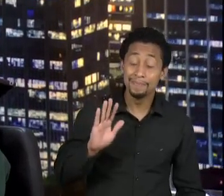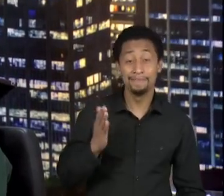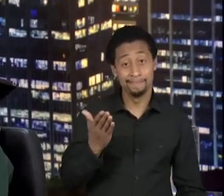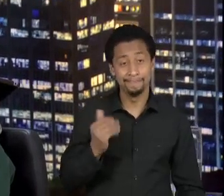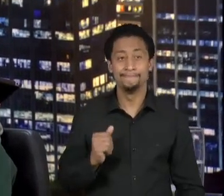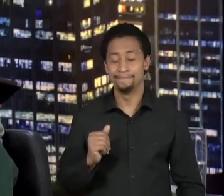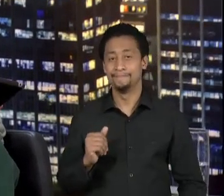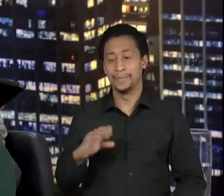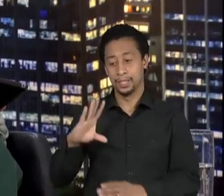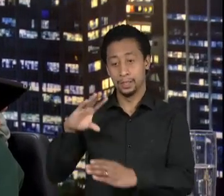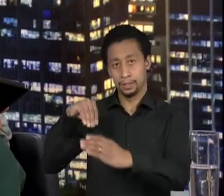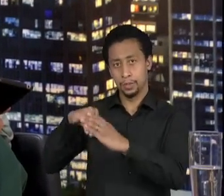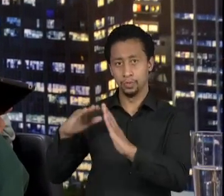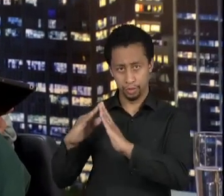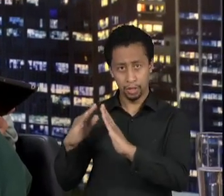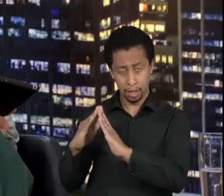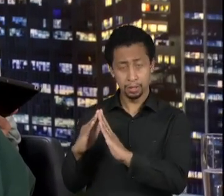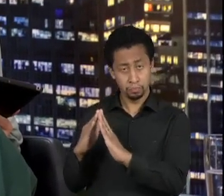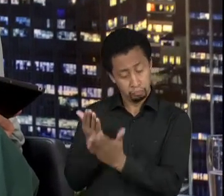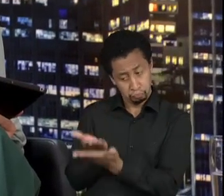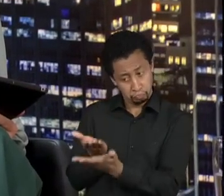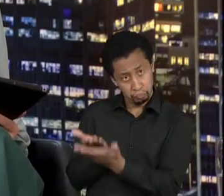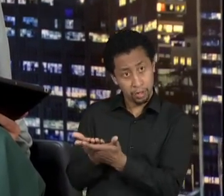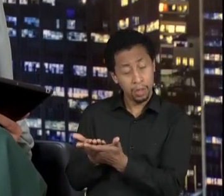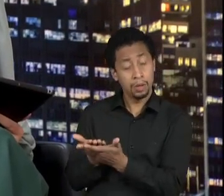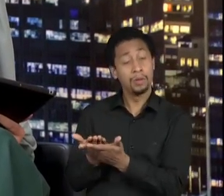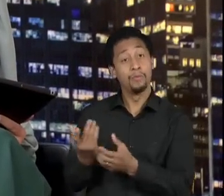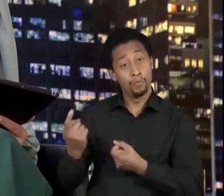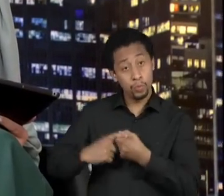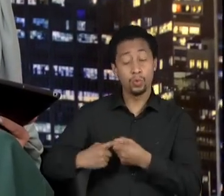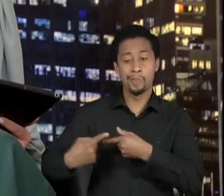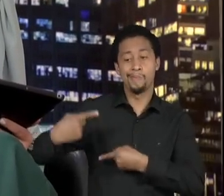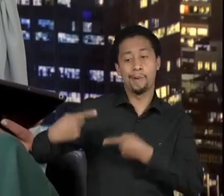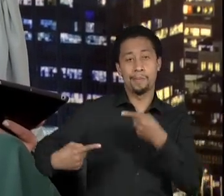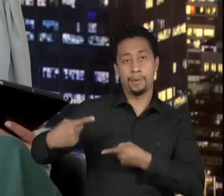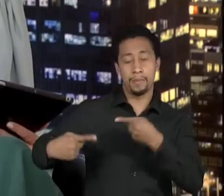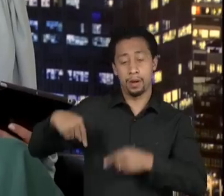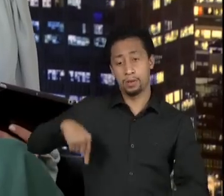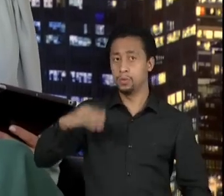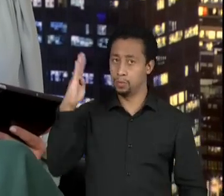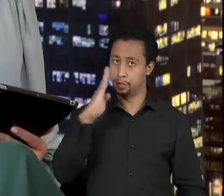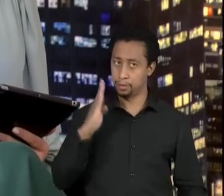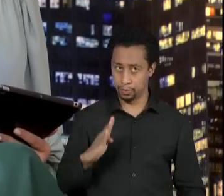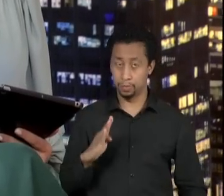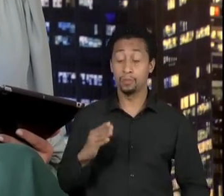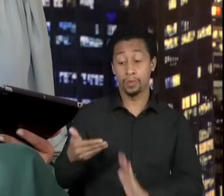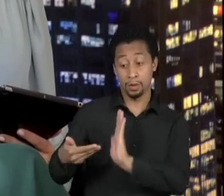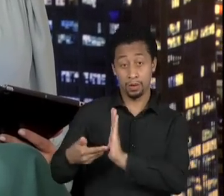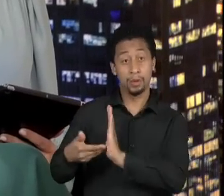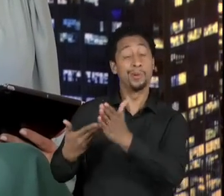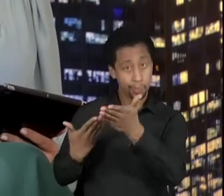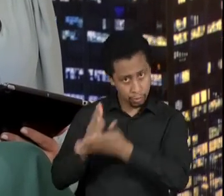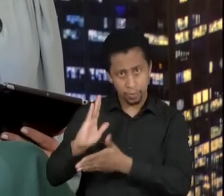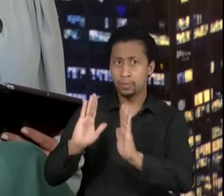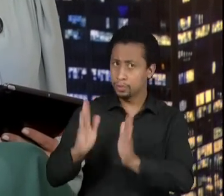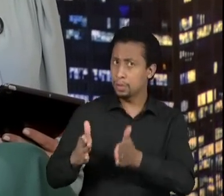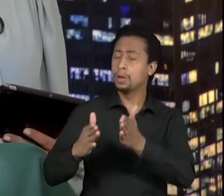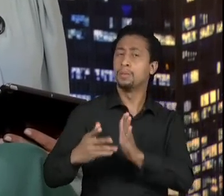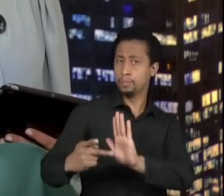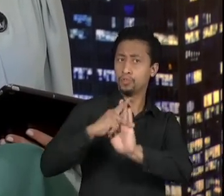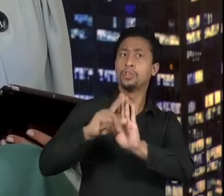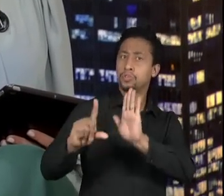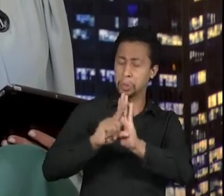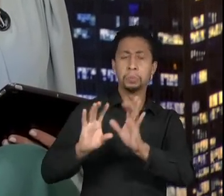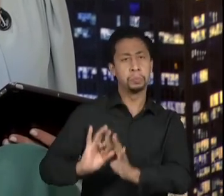O ensino domiciliar voltou a ser debatido no Brasil com a aprovação na Câmara dos Deputados do projeto de lei que regulamenta essa